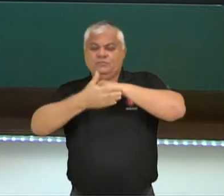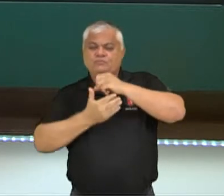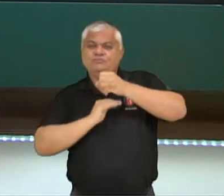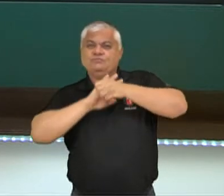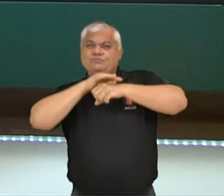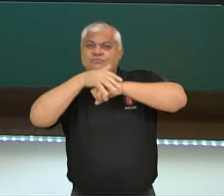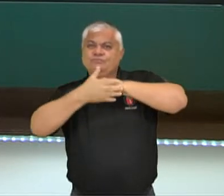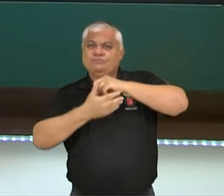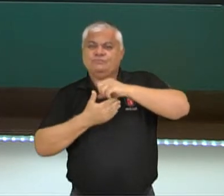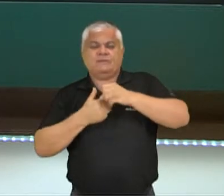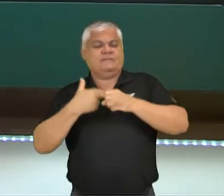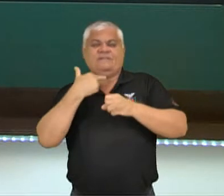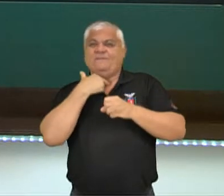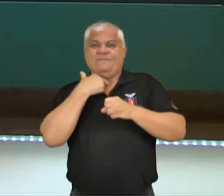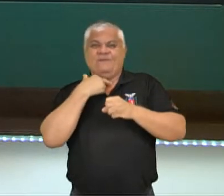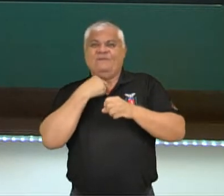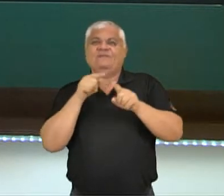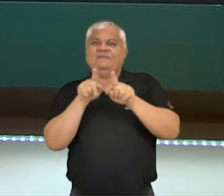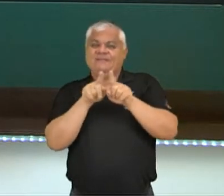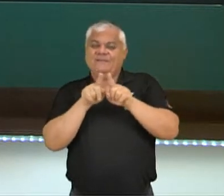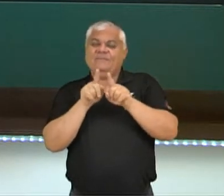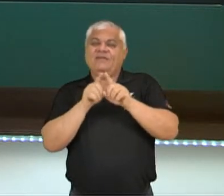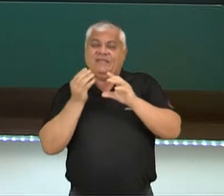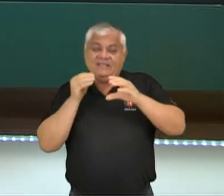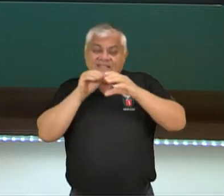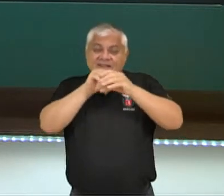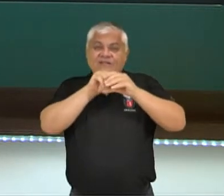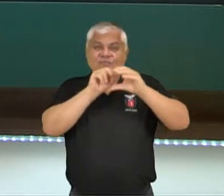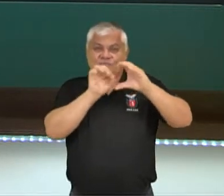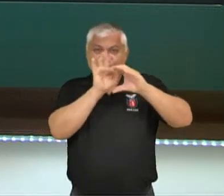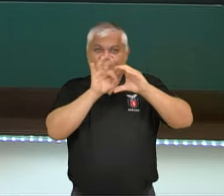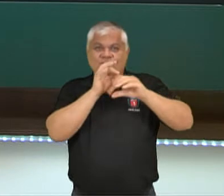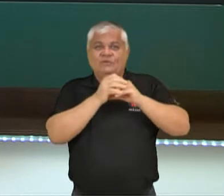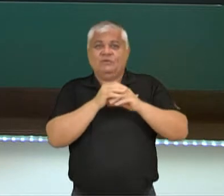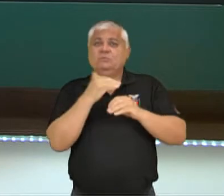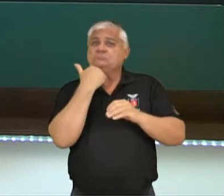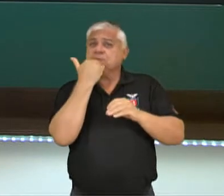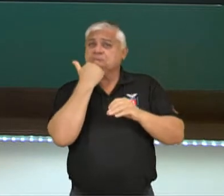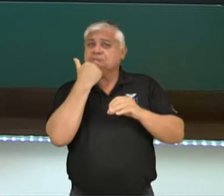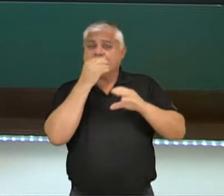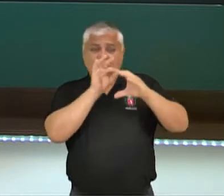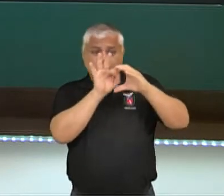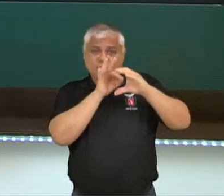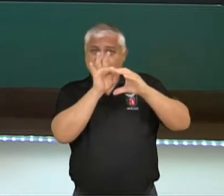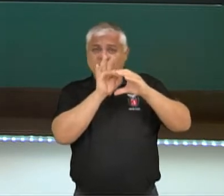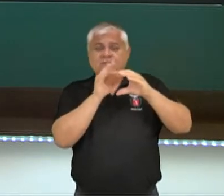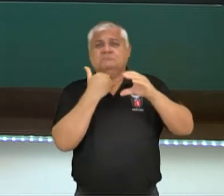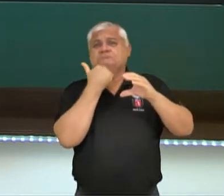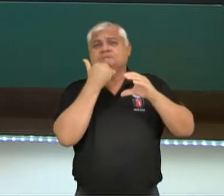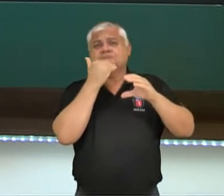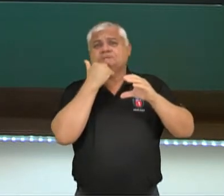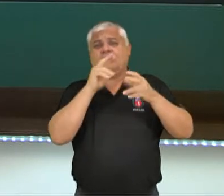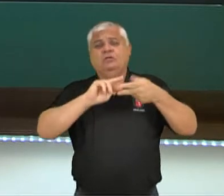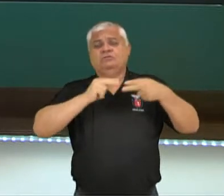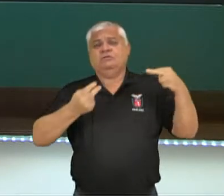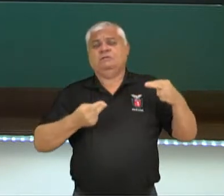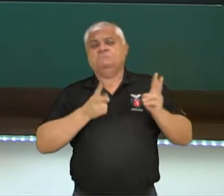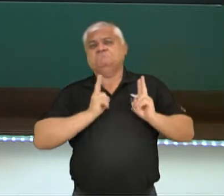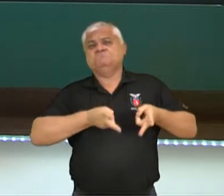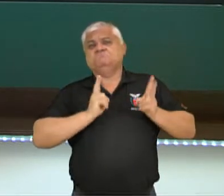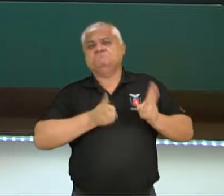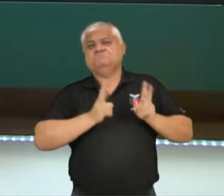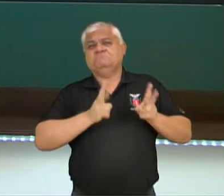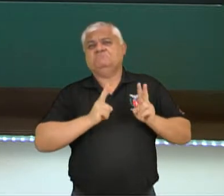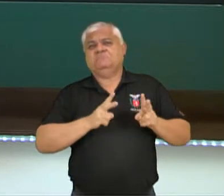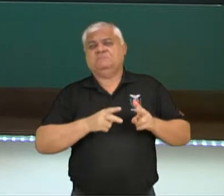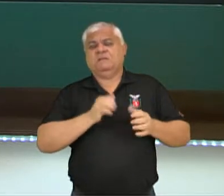que eu chamo de carioteca, e entrando ao núcleo. Então, se não entra no núcleo, não tem como afetar o meu material genético, porque é